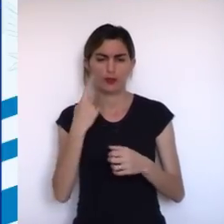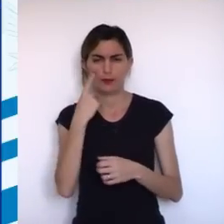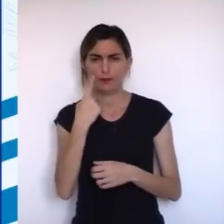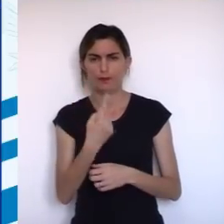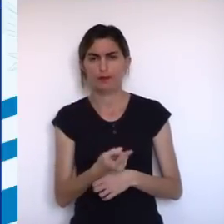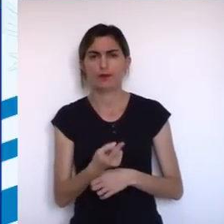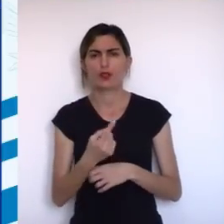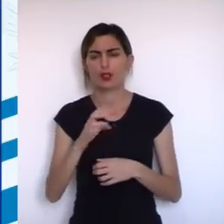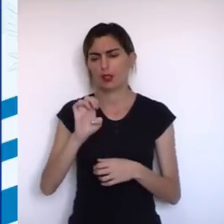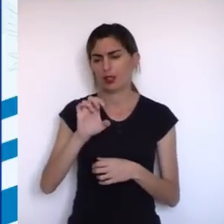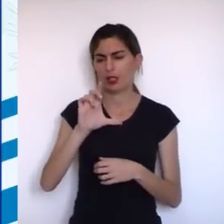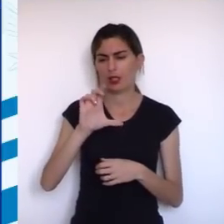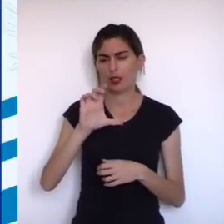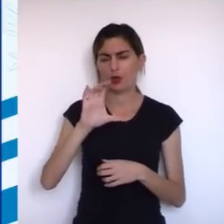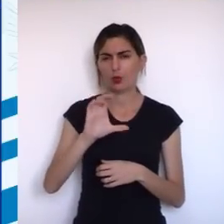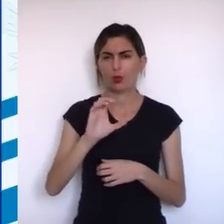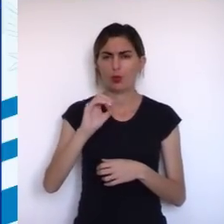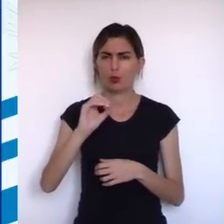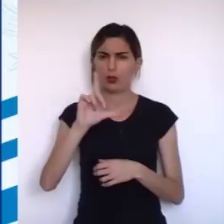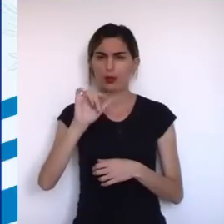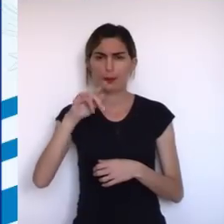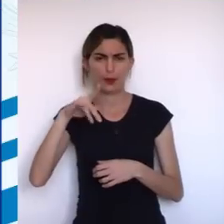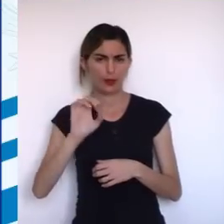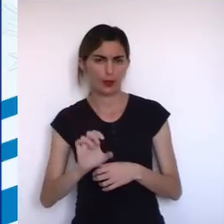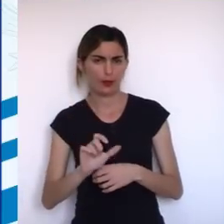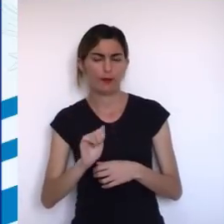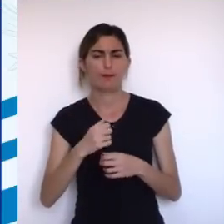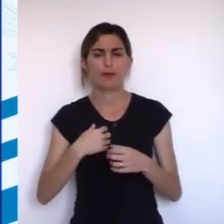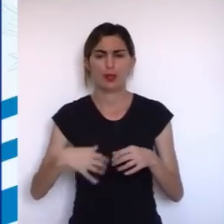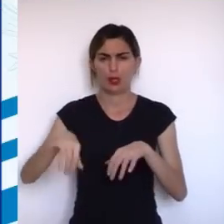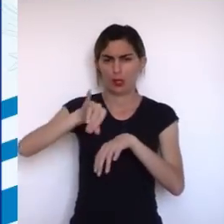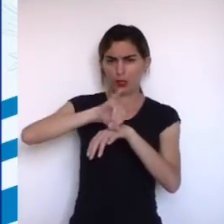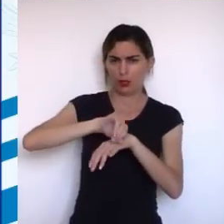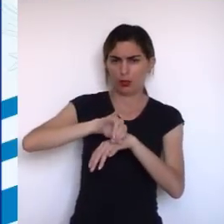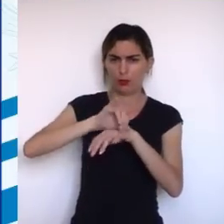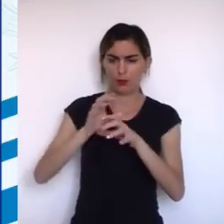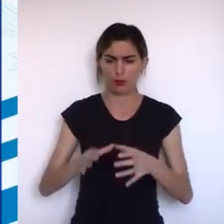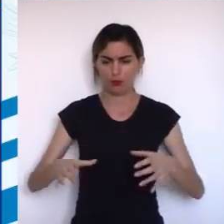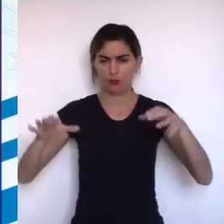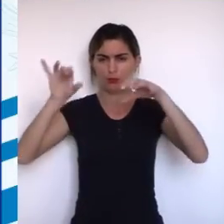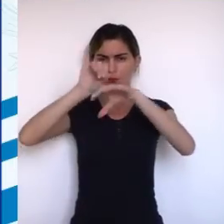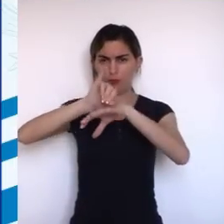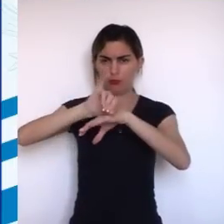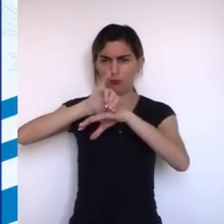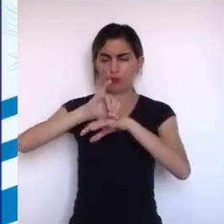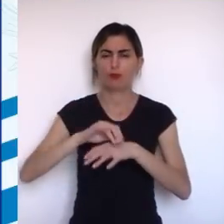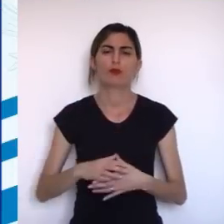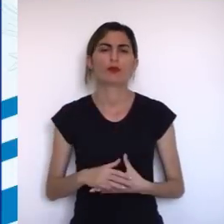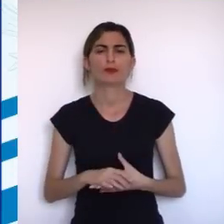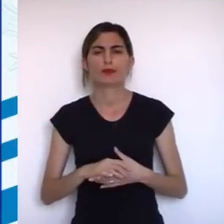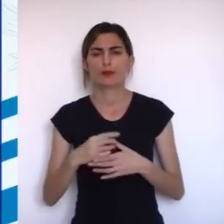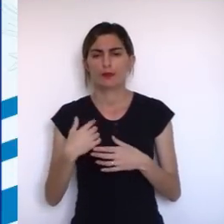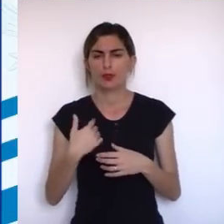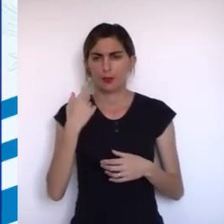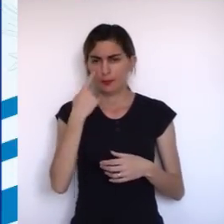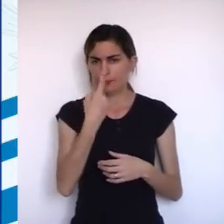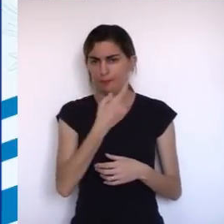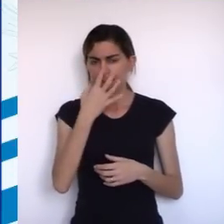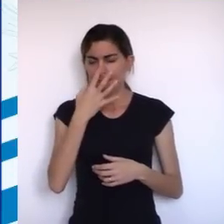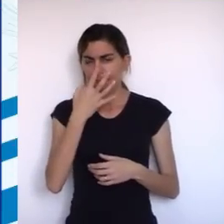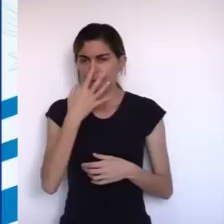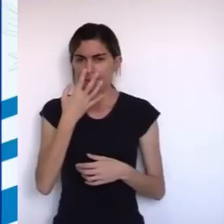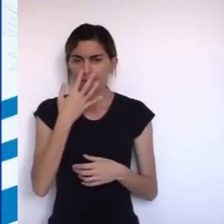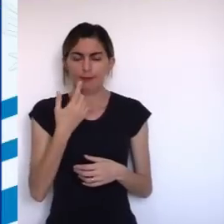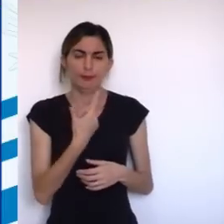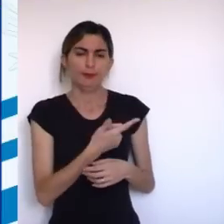combustível, né, a eolípila. Ela é colocada sobre um tripé, né? Esse tripé,